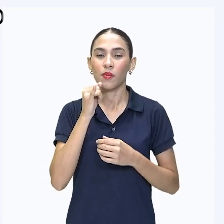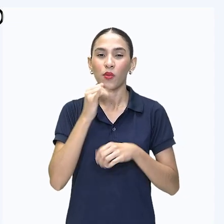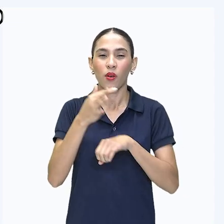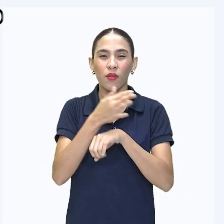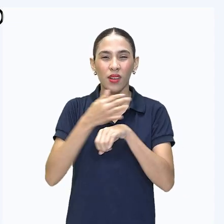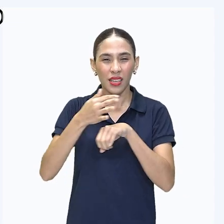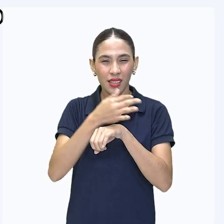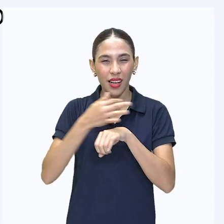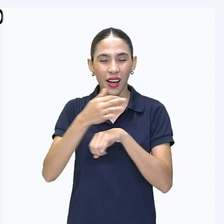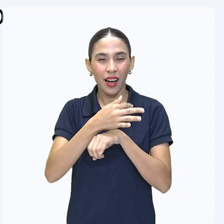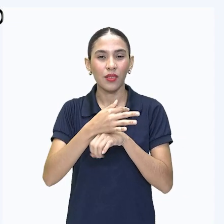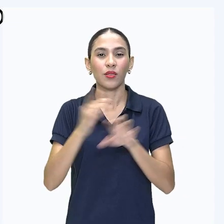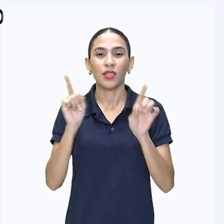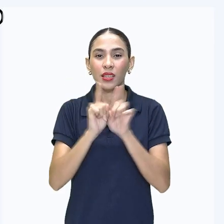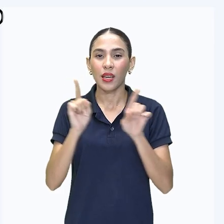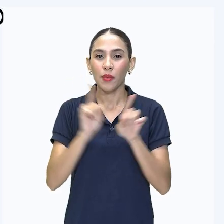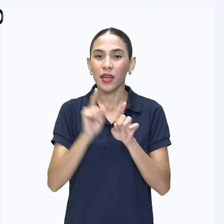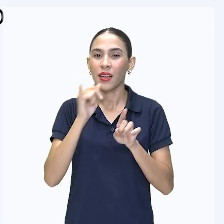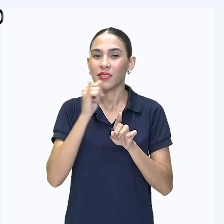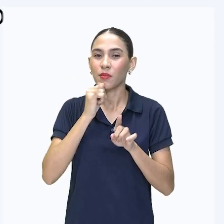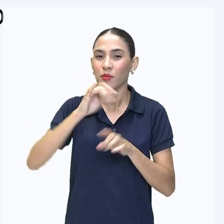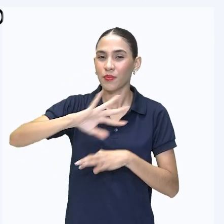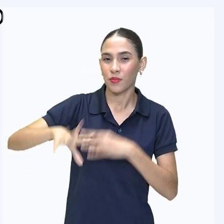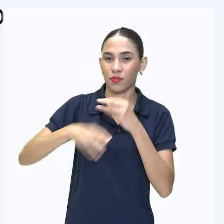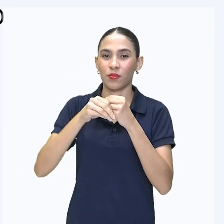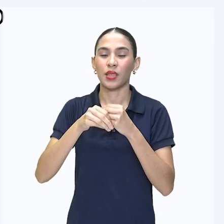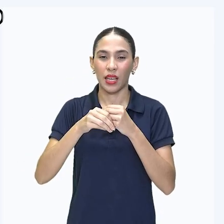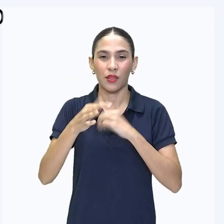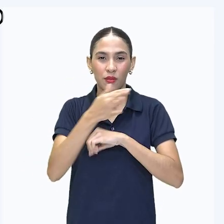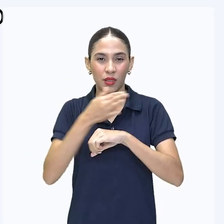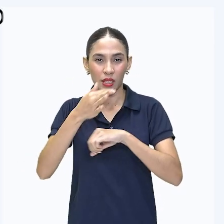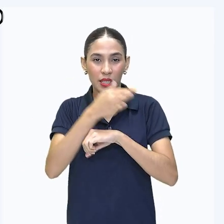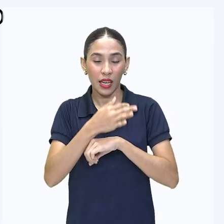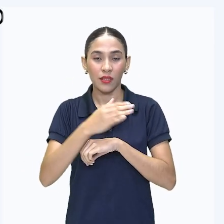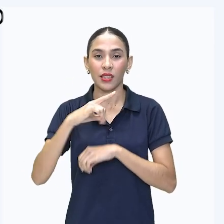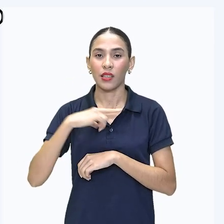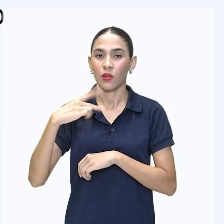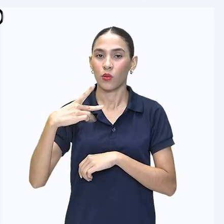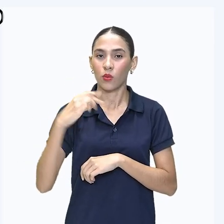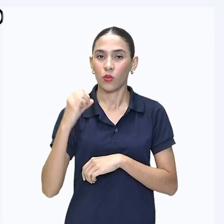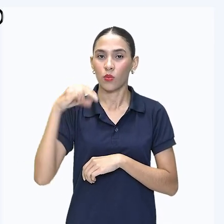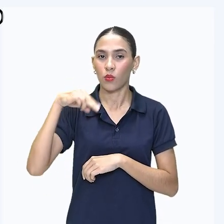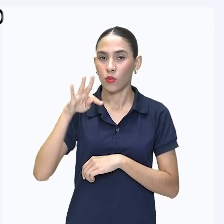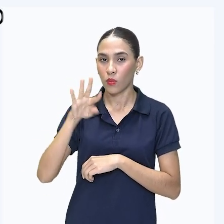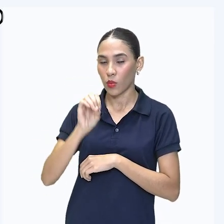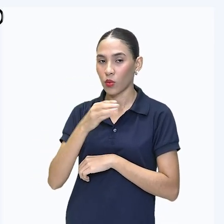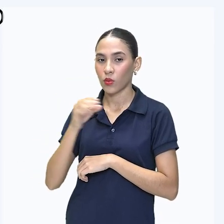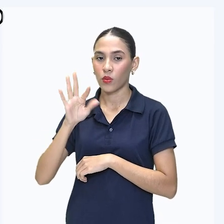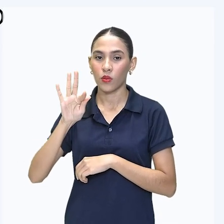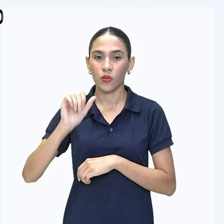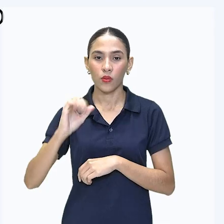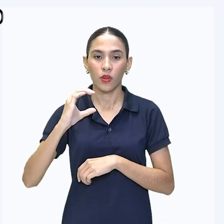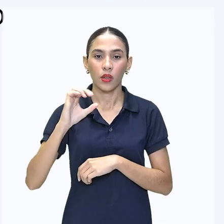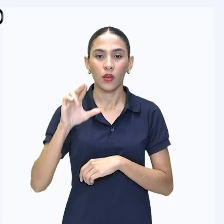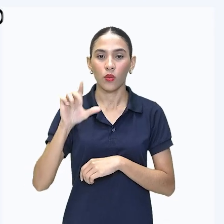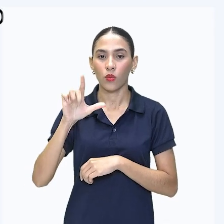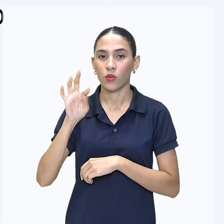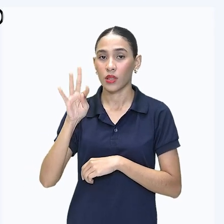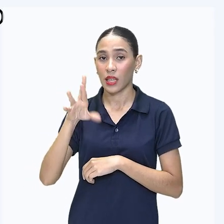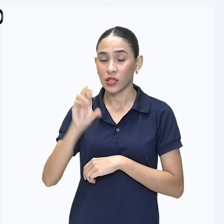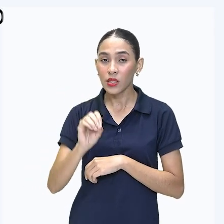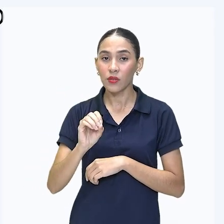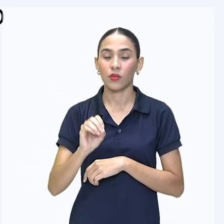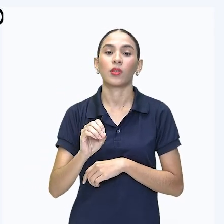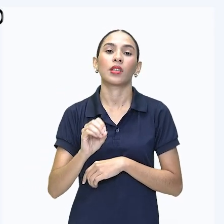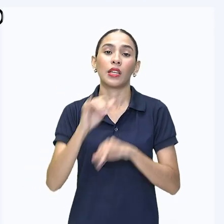feriados, e aí a gente tem os famosos imprensados, e isso são transformados em ponto facultativo. Recomendamos que